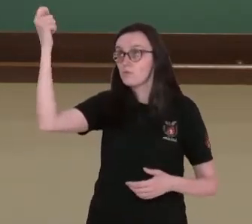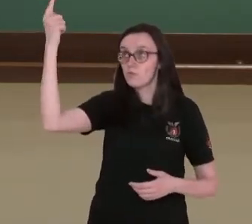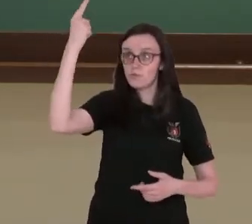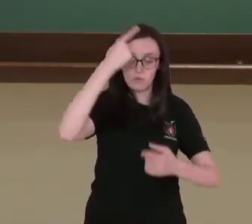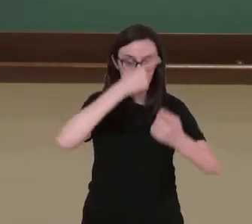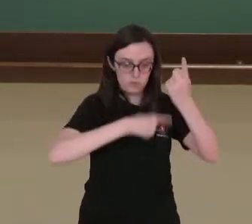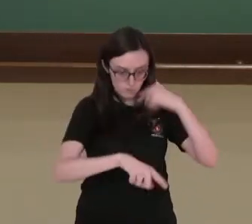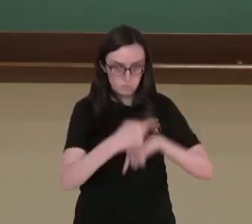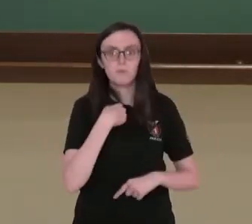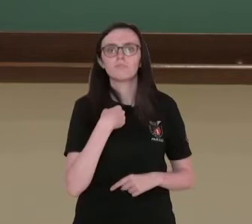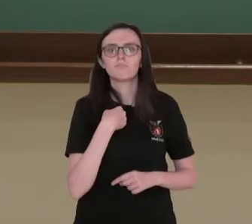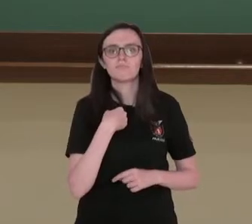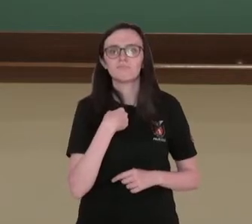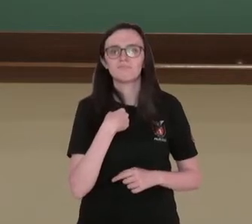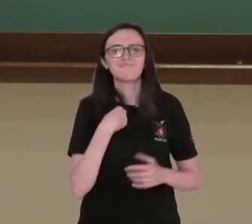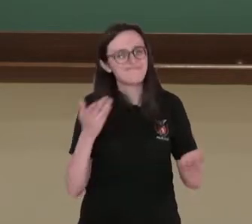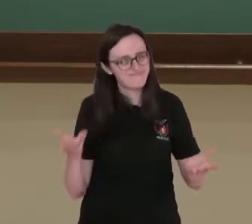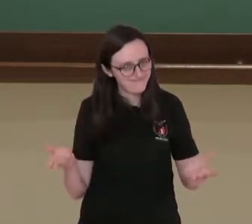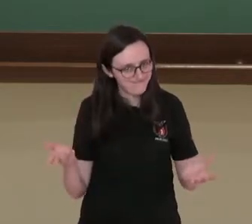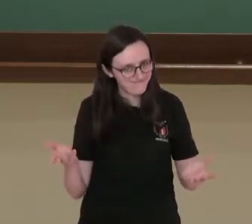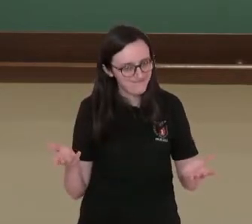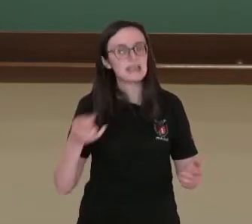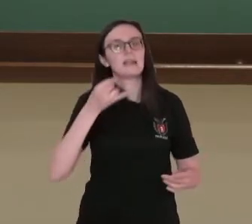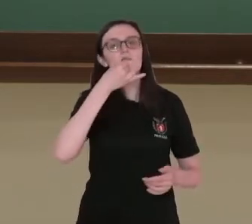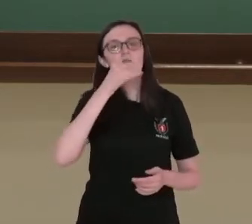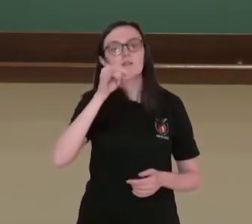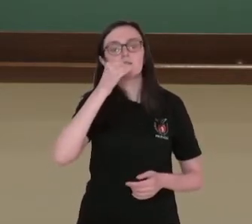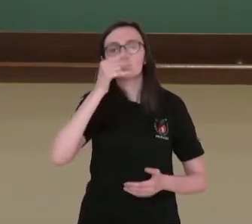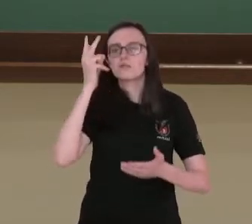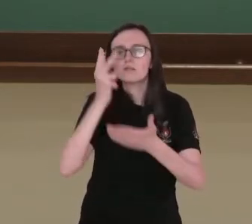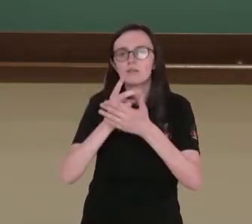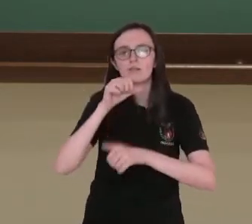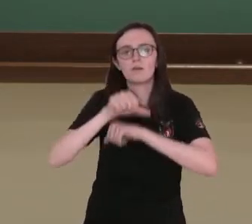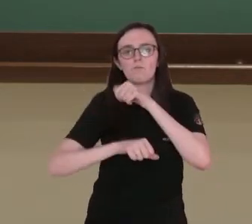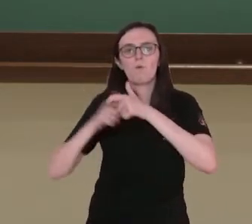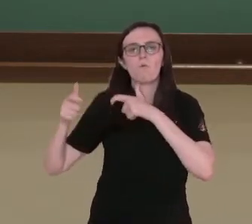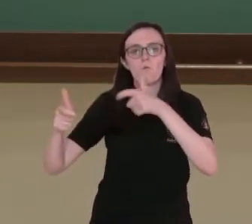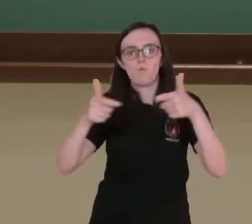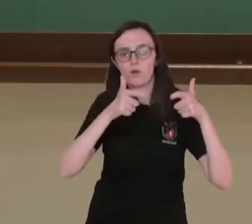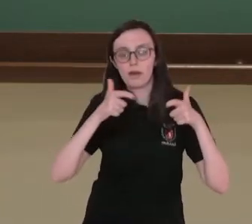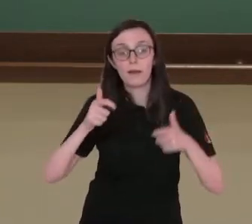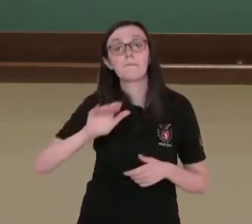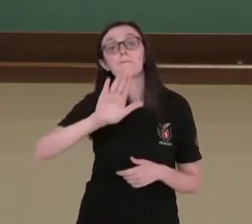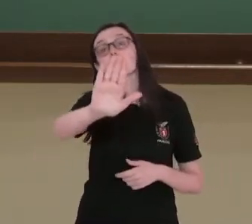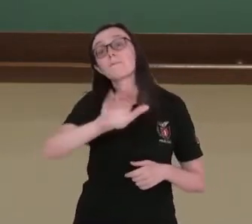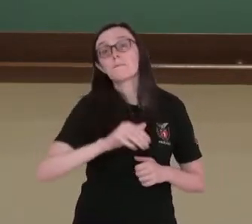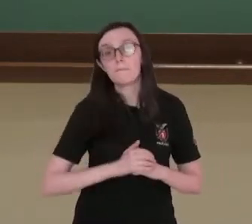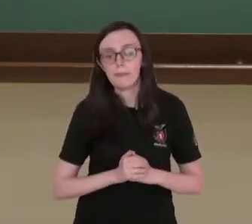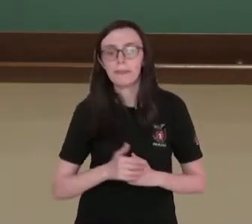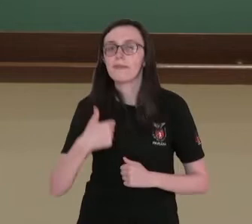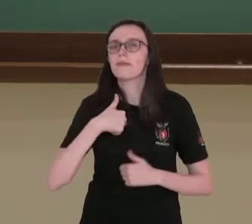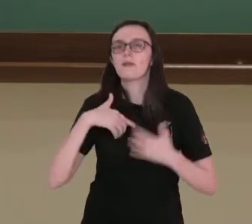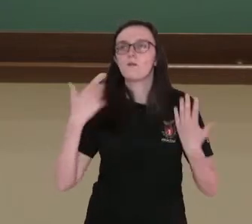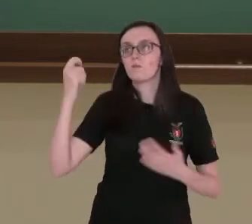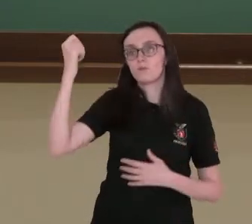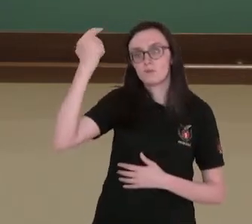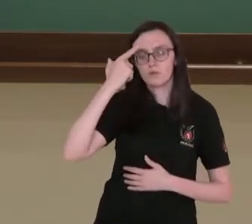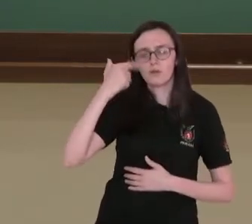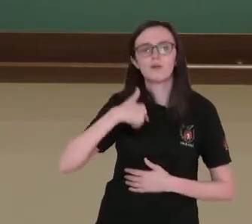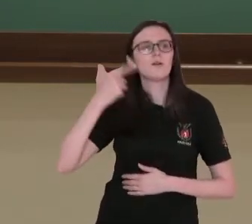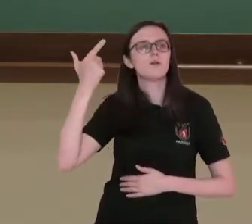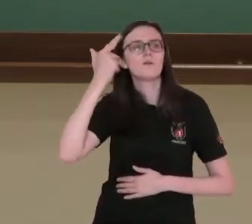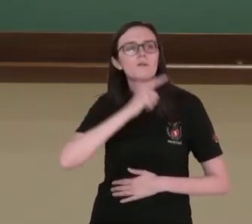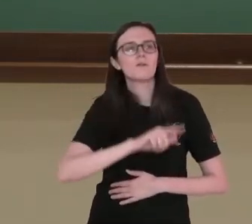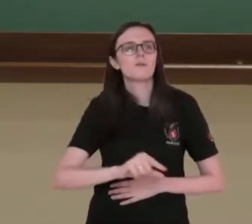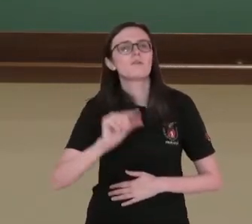mim. Tá? Então lembre-se, a energia ela sempre fica mudando de lugar. Aliás, eu quando fico no sol, eu consigo pegar